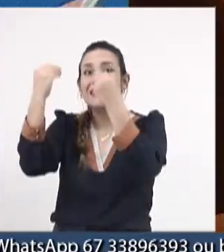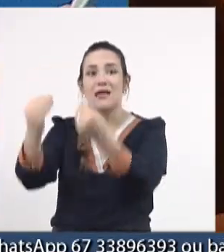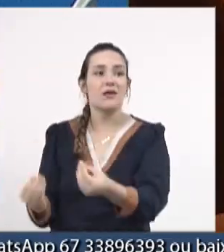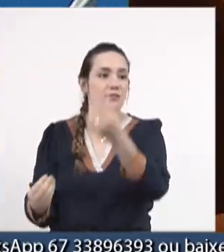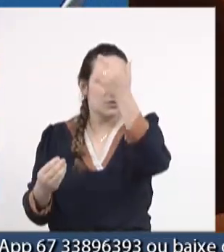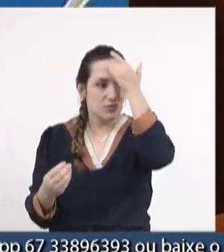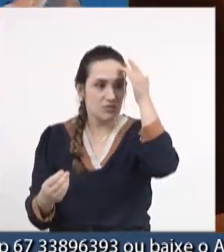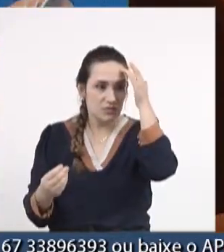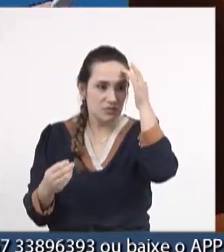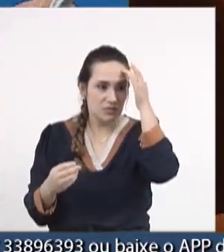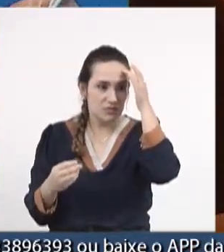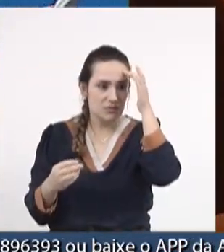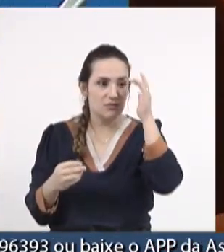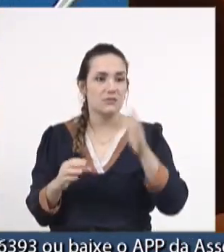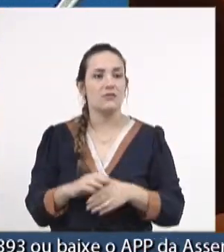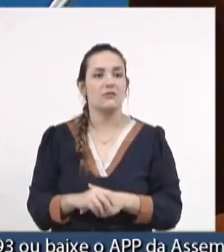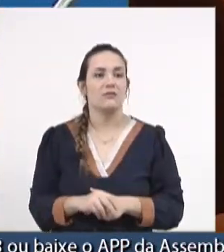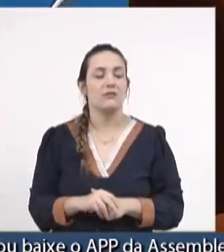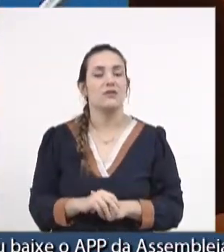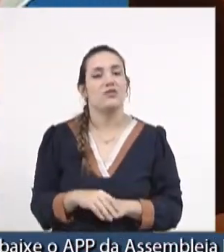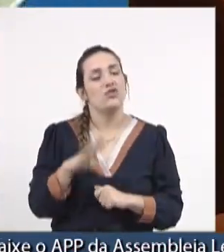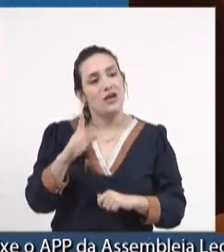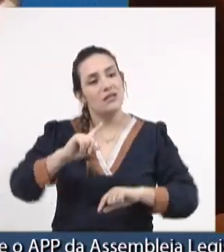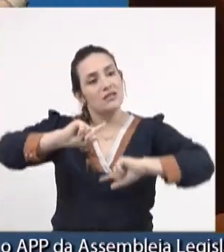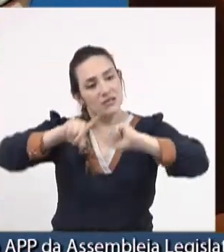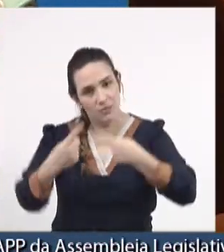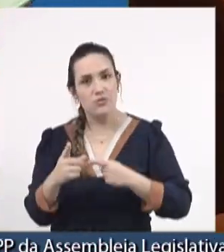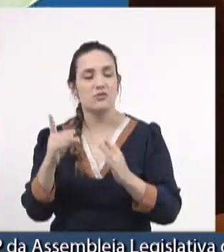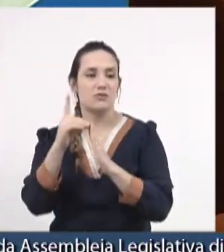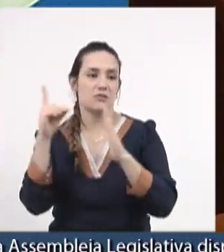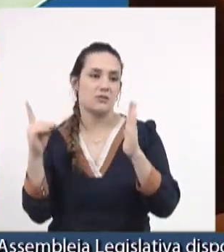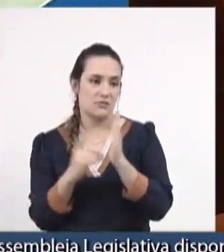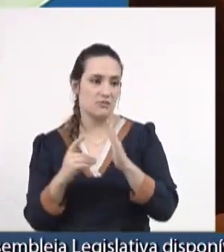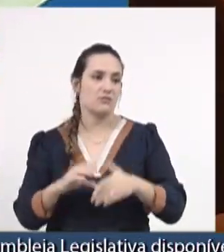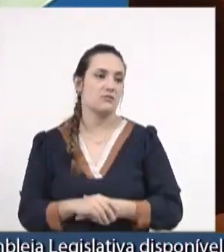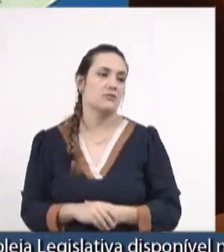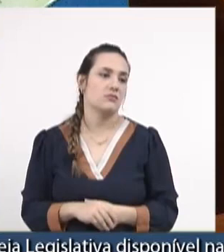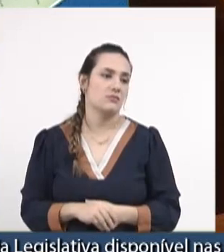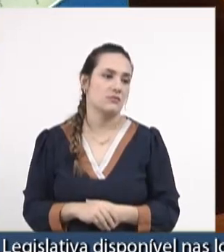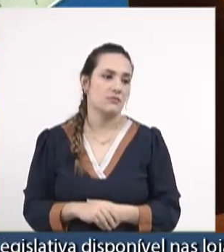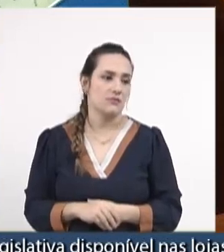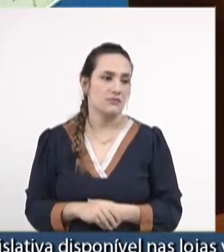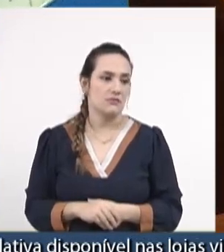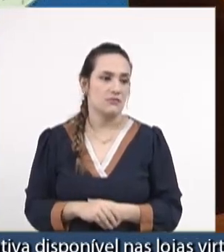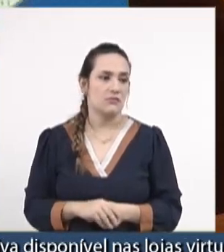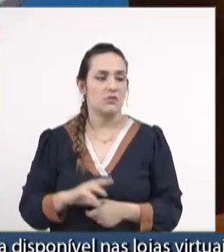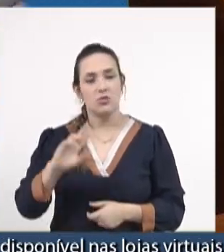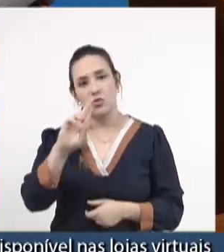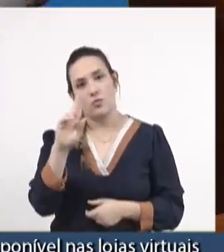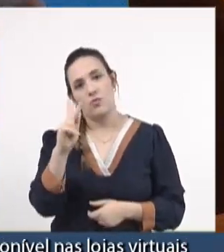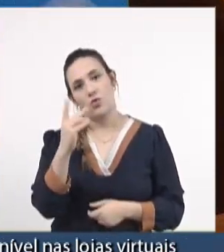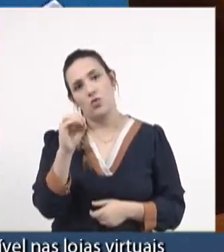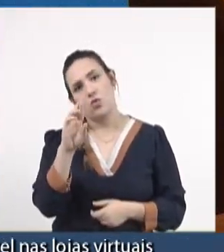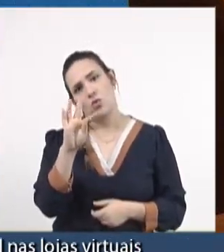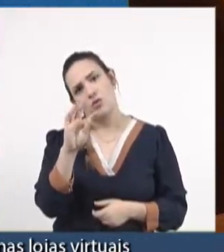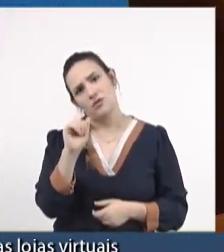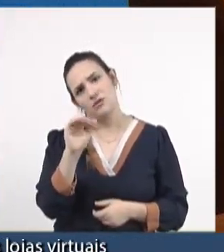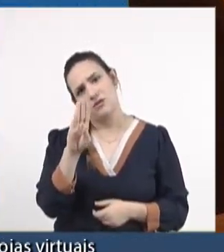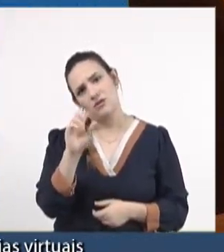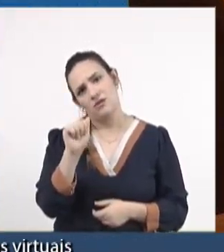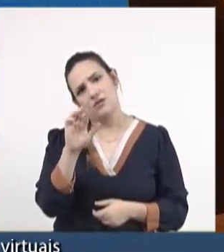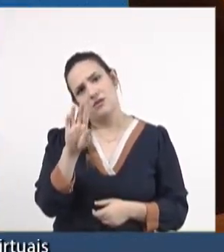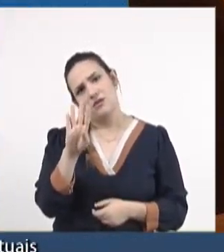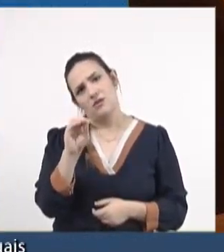pessoas depois de criado o decreto que criou o patrimônio Horta Barbosa para os índios. Então, está